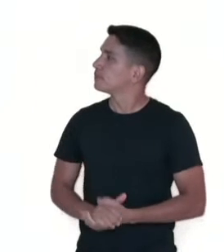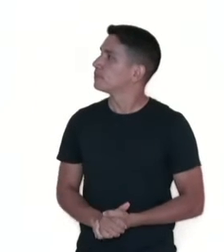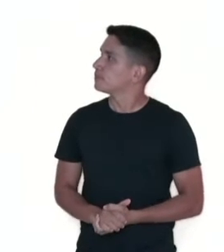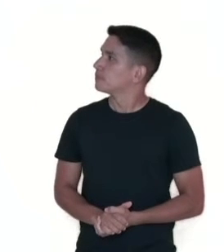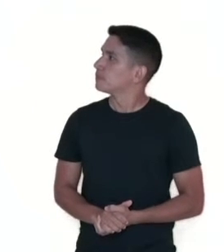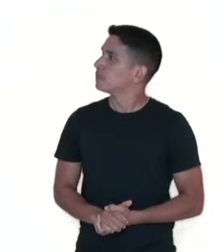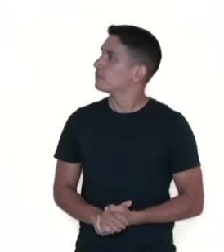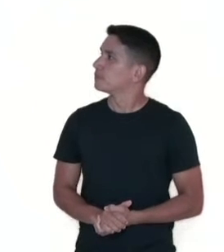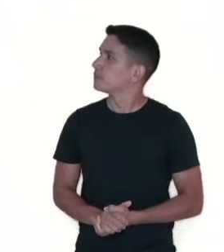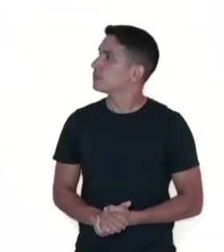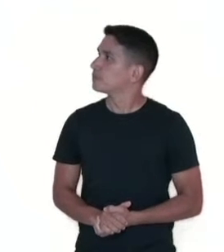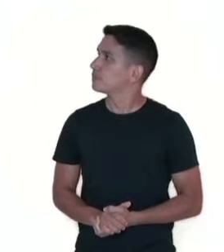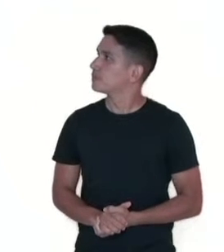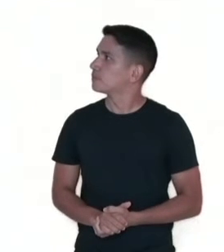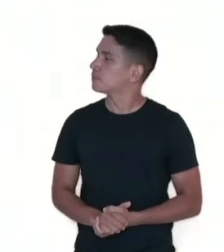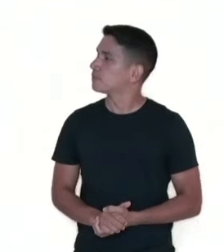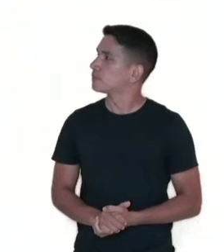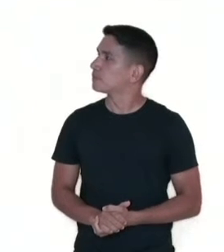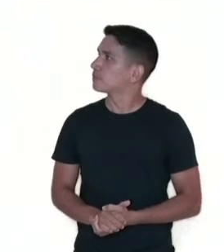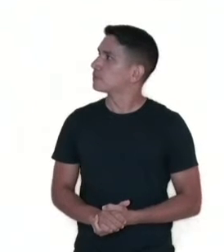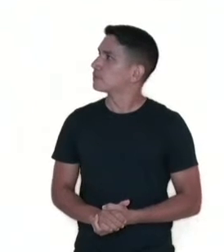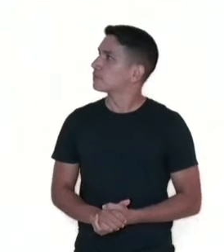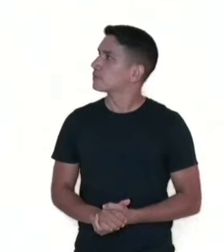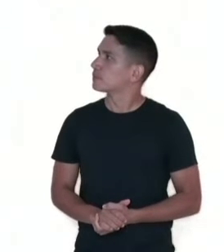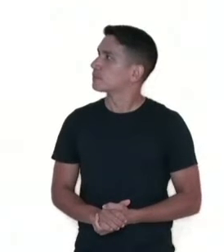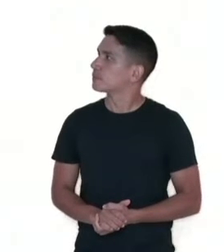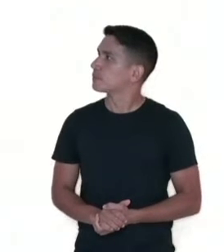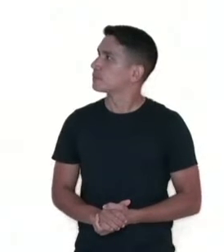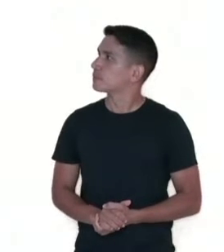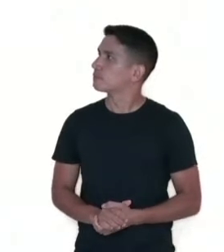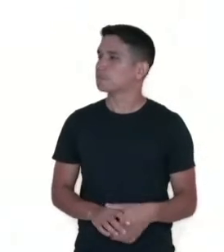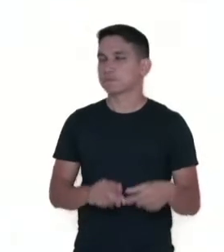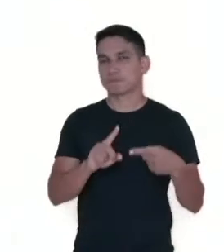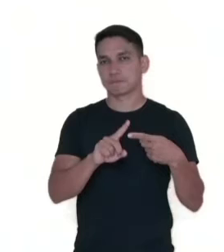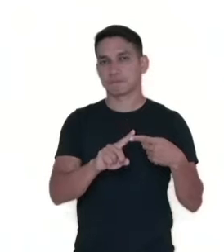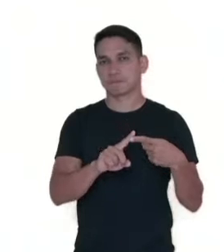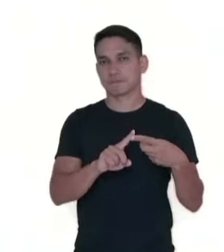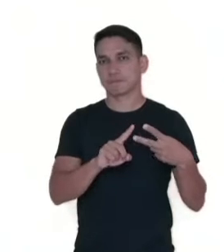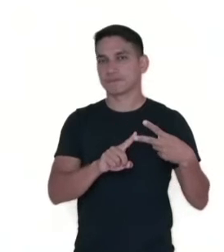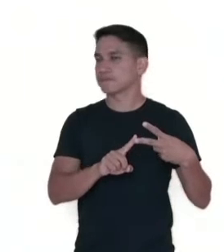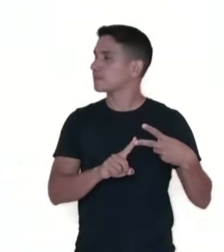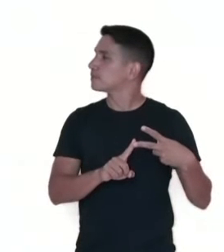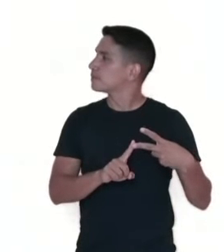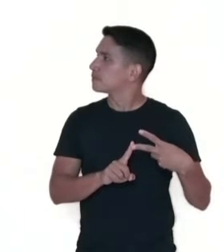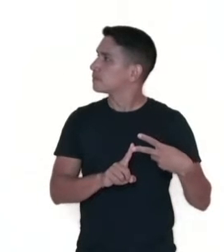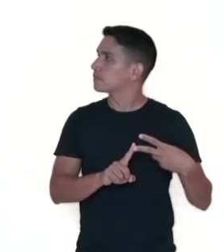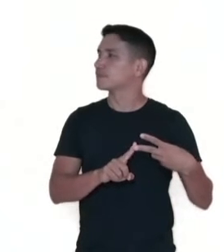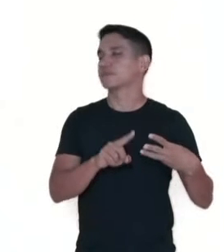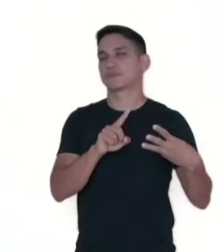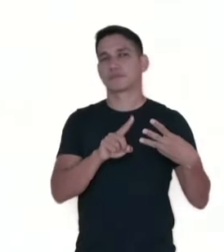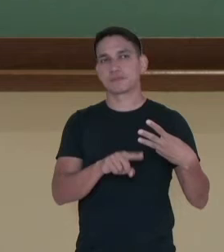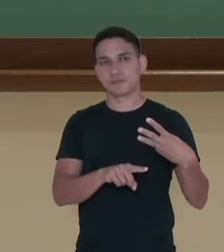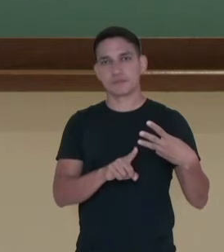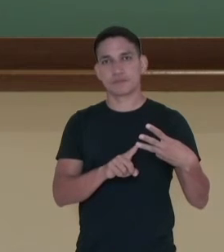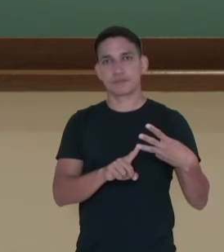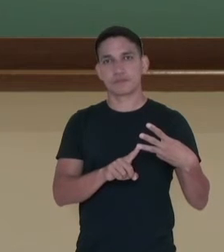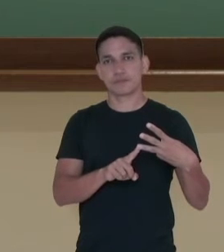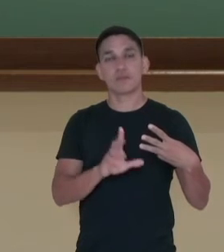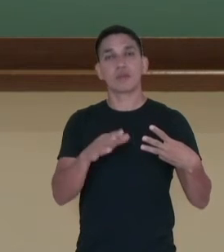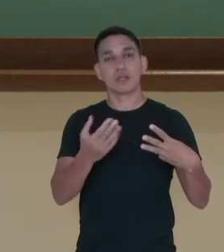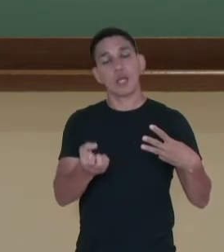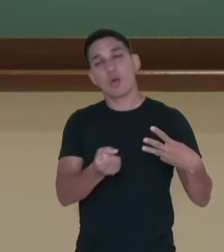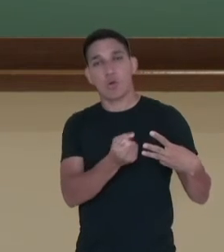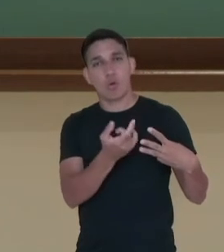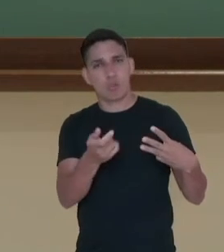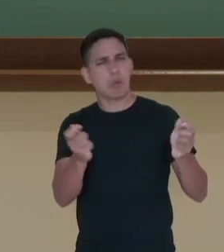boa postura, banho diário, praticar exercício físico. Então,